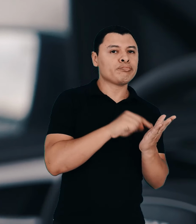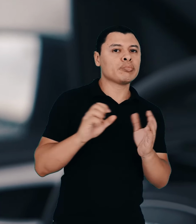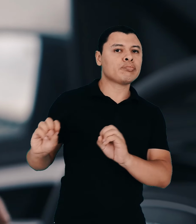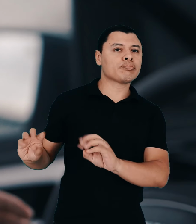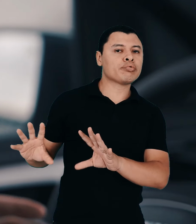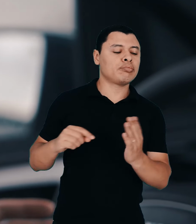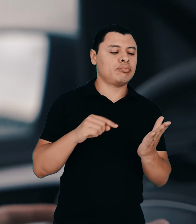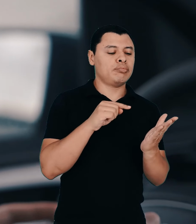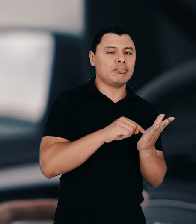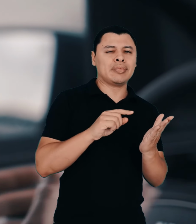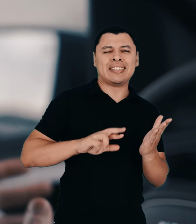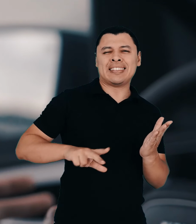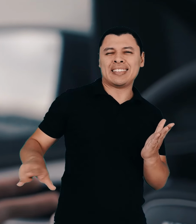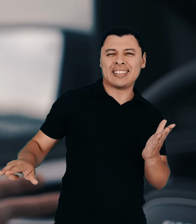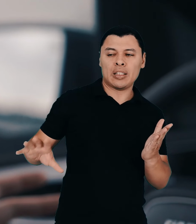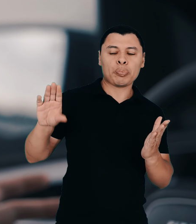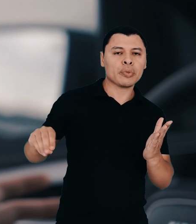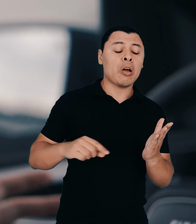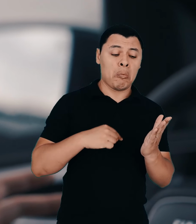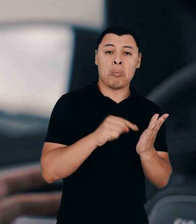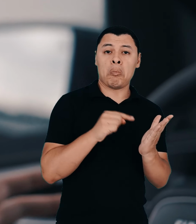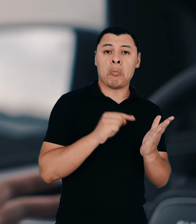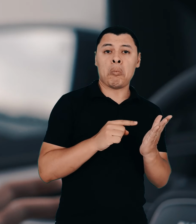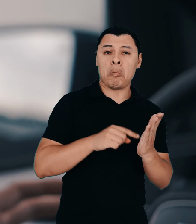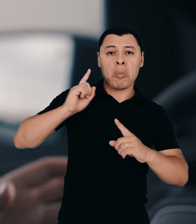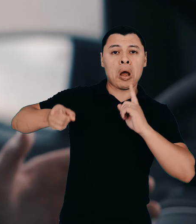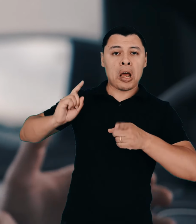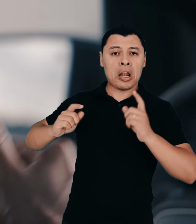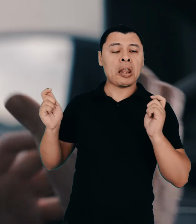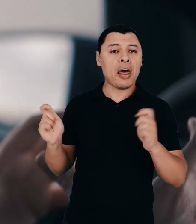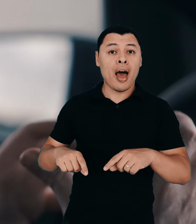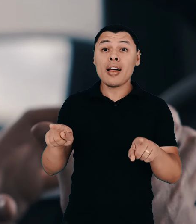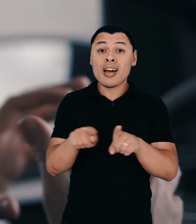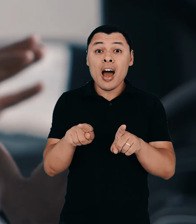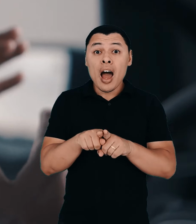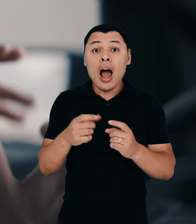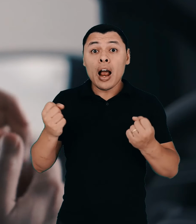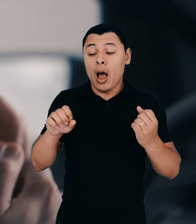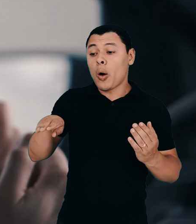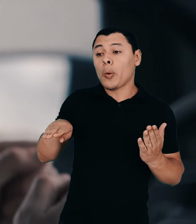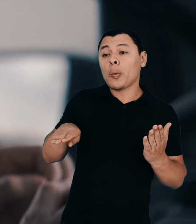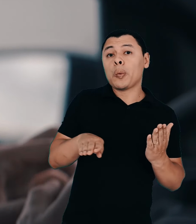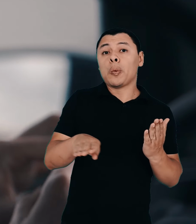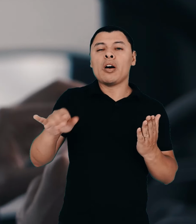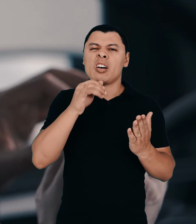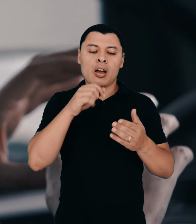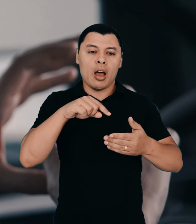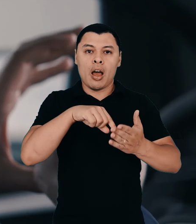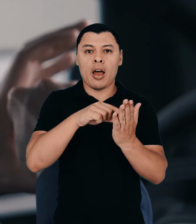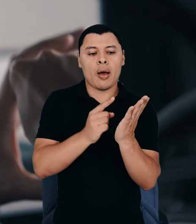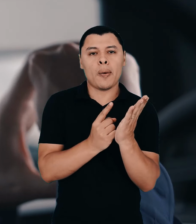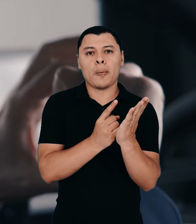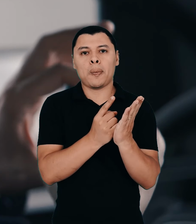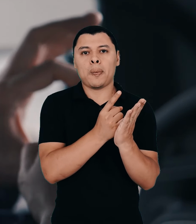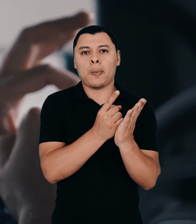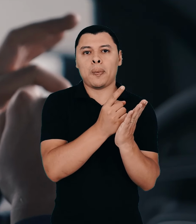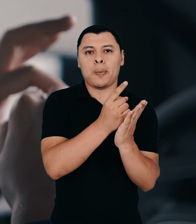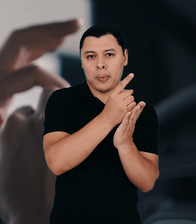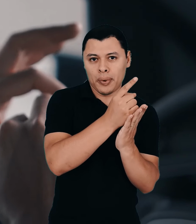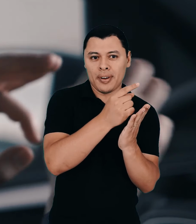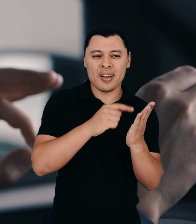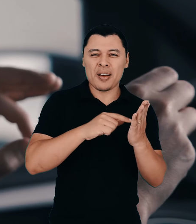pelo celular, mas o principal talvez seja o controle em relação ao deslocamento do veículo. Você pode, por exemplo, no aplicativo determinar um perímetro,